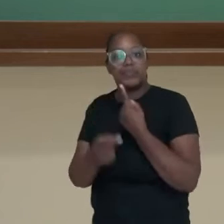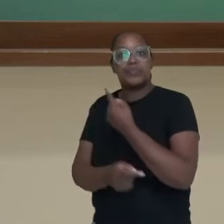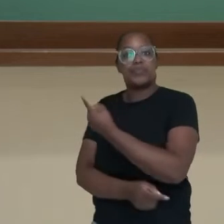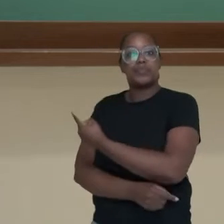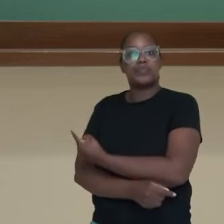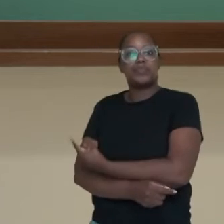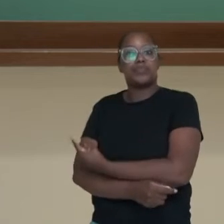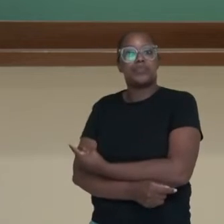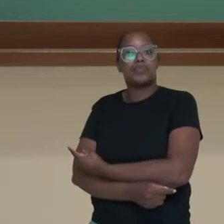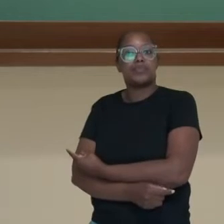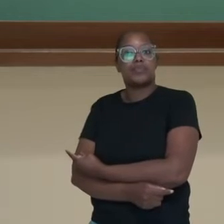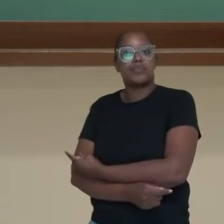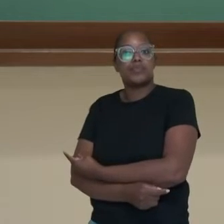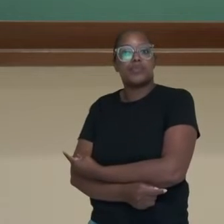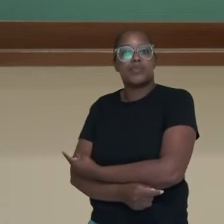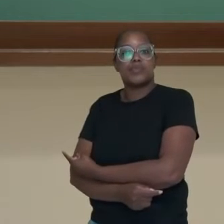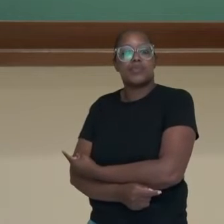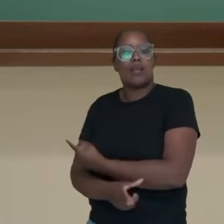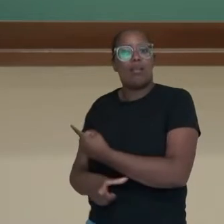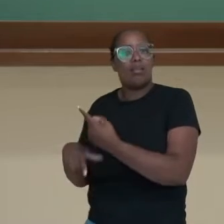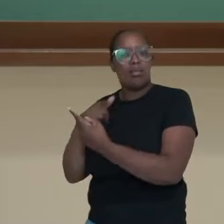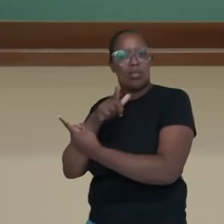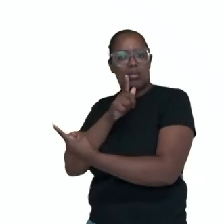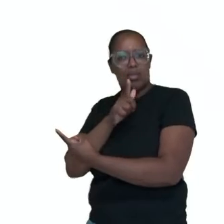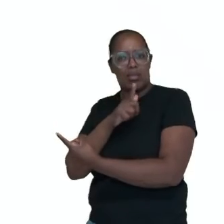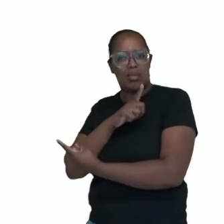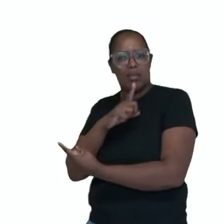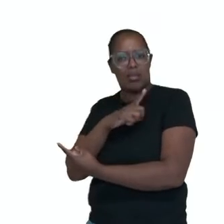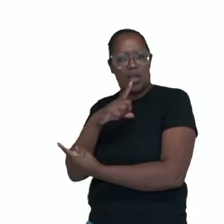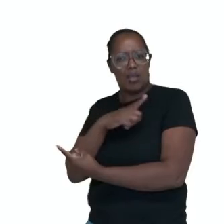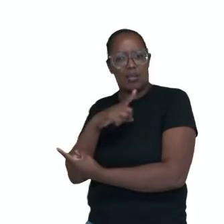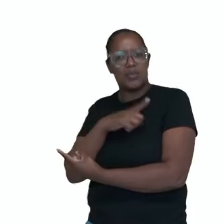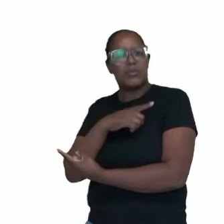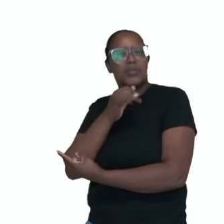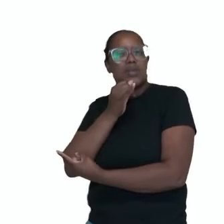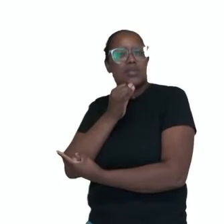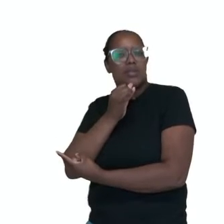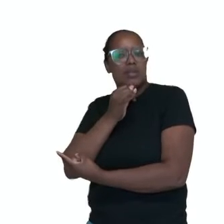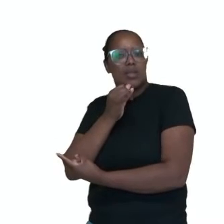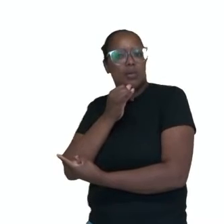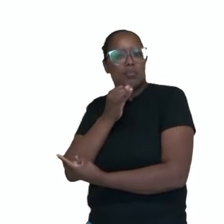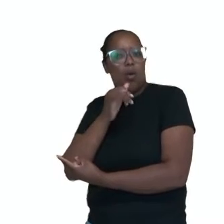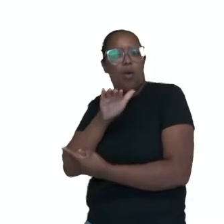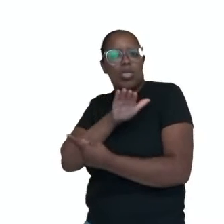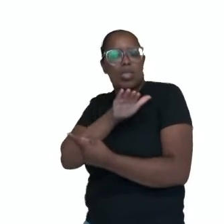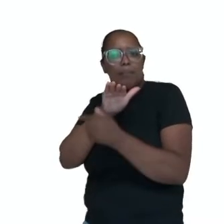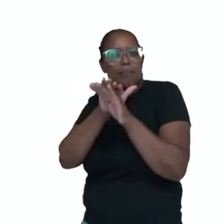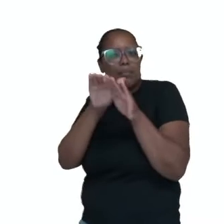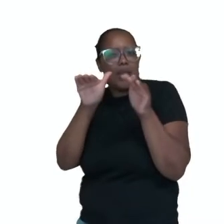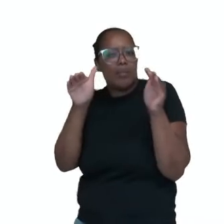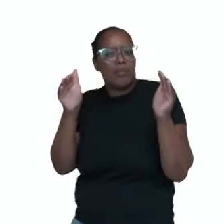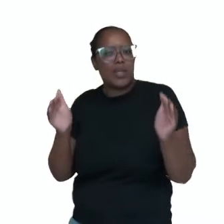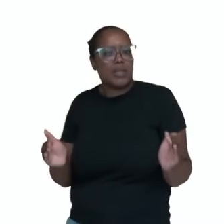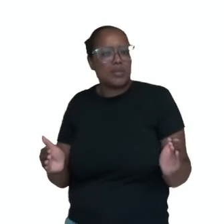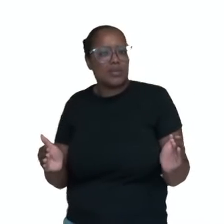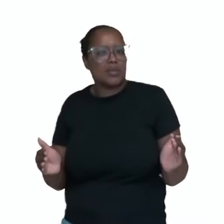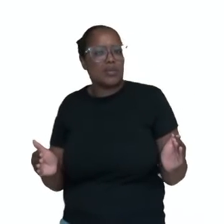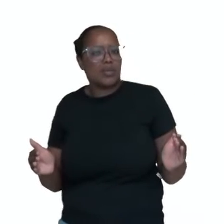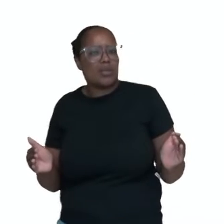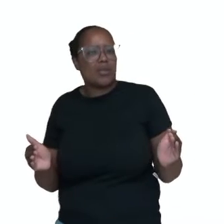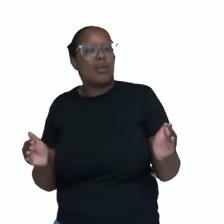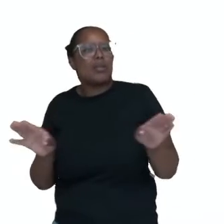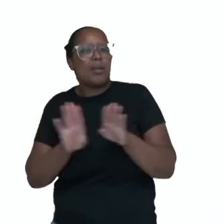na imagem, né, um modelo da mesa de ping-pong, né, com o seu comprimento ali, com a